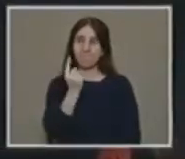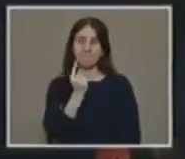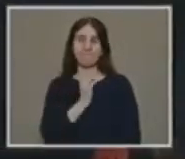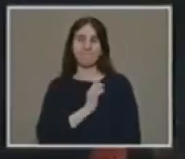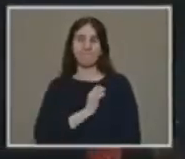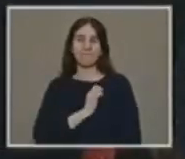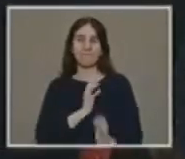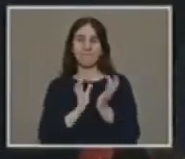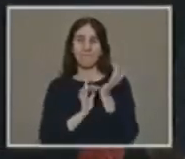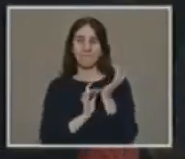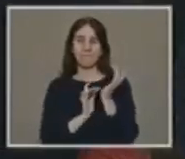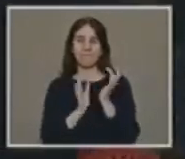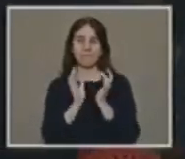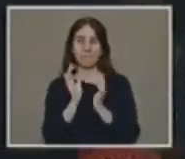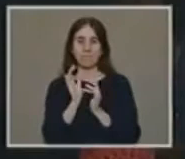Vinde,